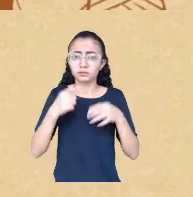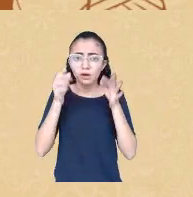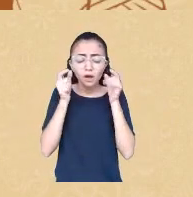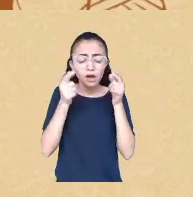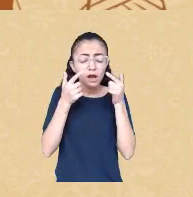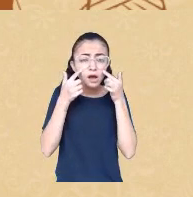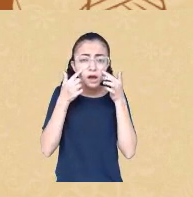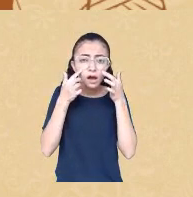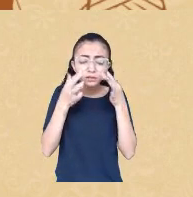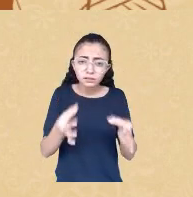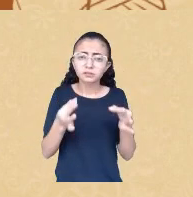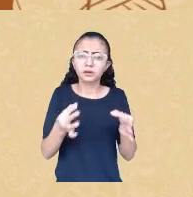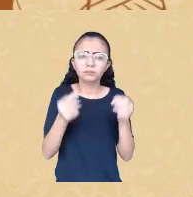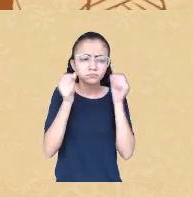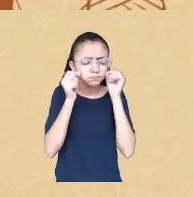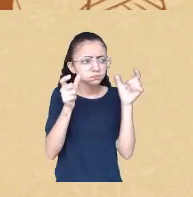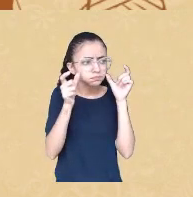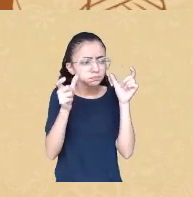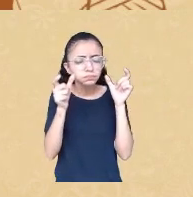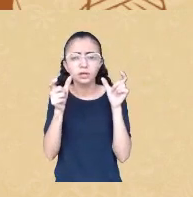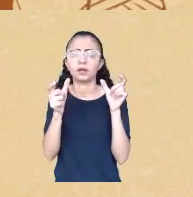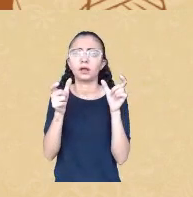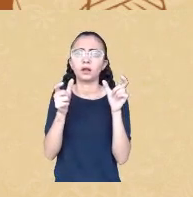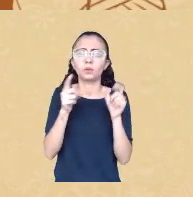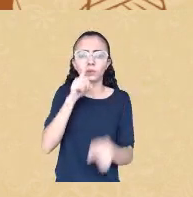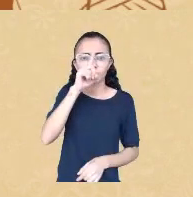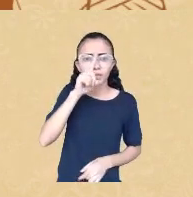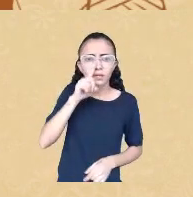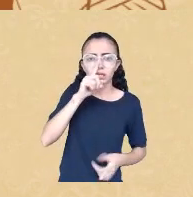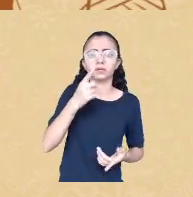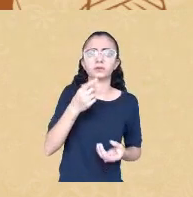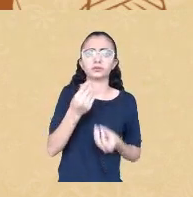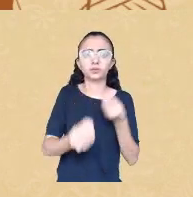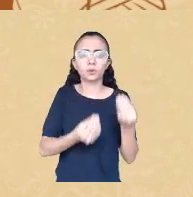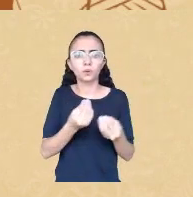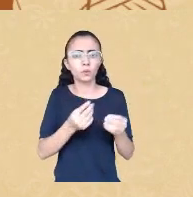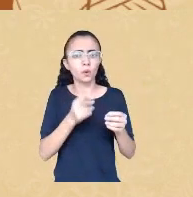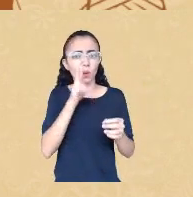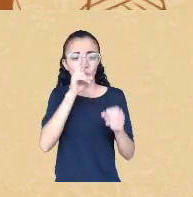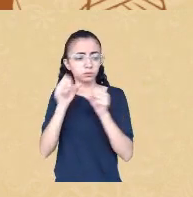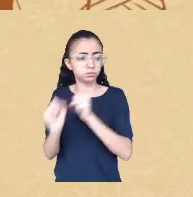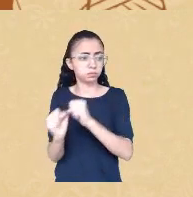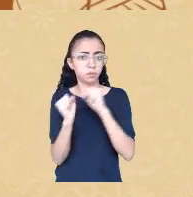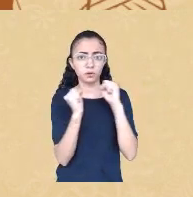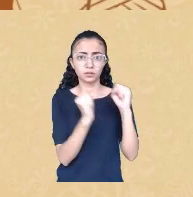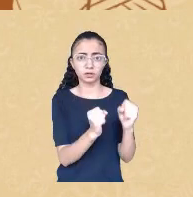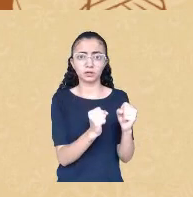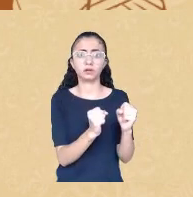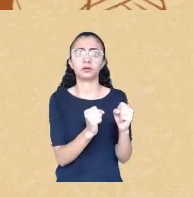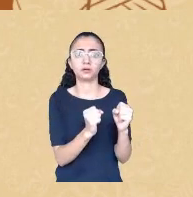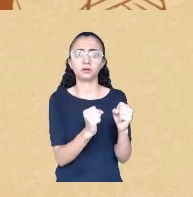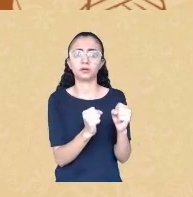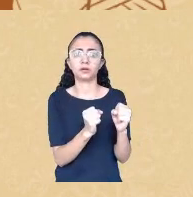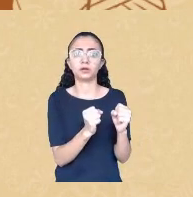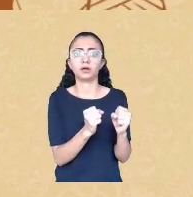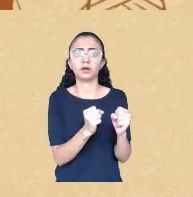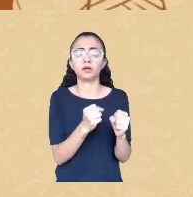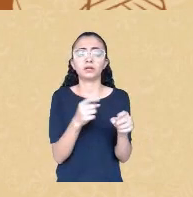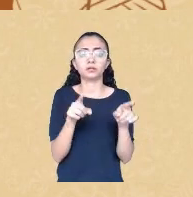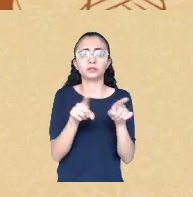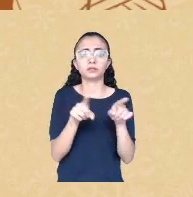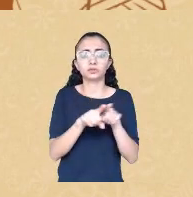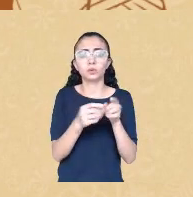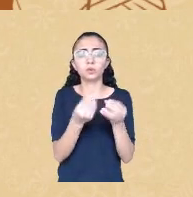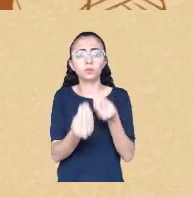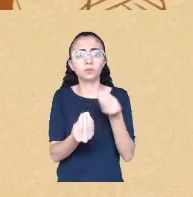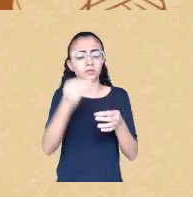esse risco, né, esse aviso do poder, esse risco, né, do diálogo corporativo. E, ao mesmo